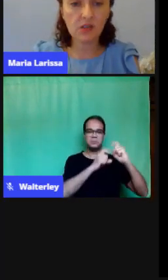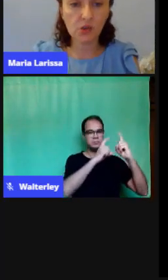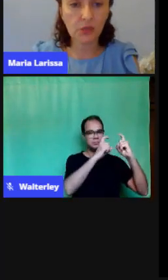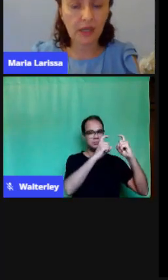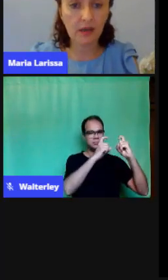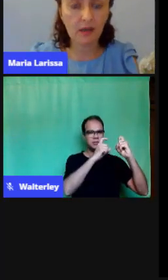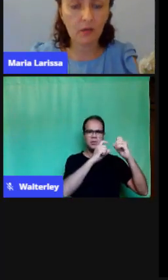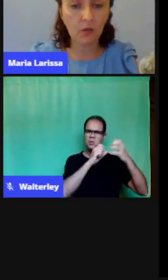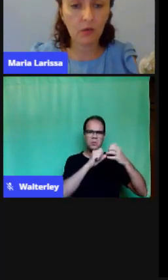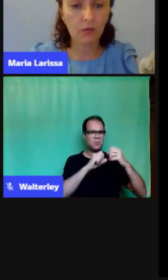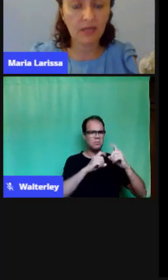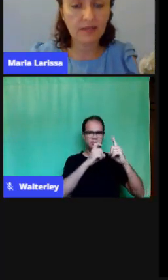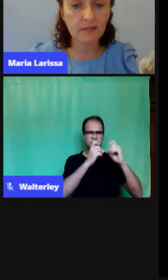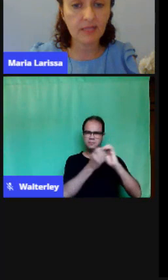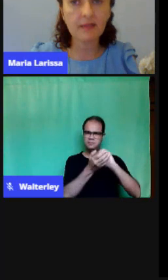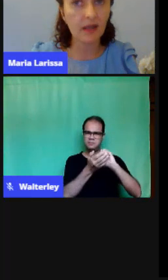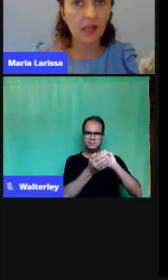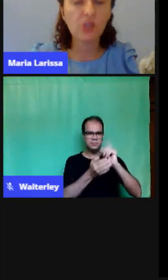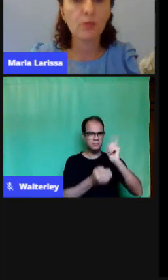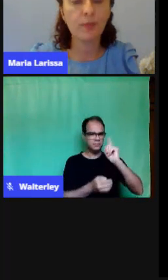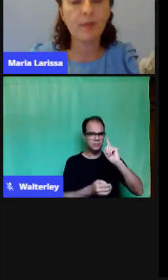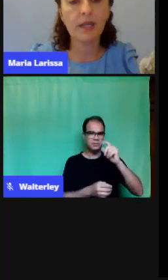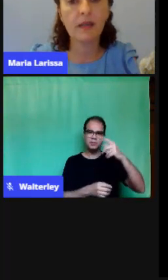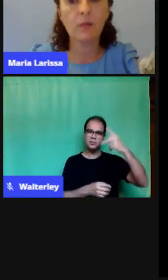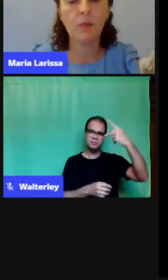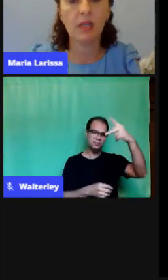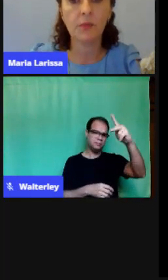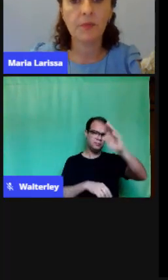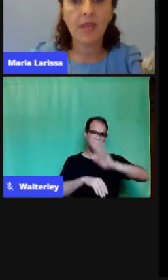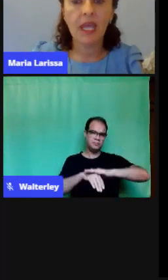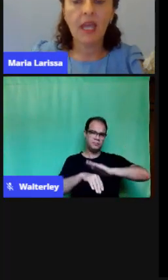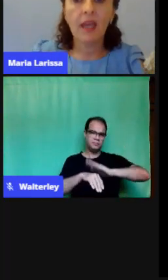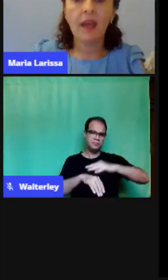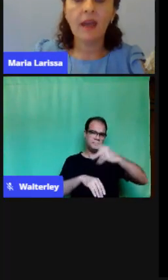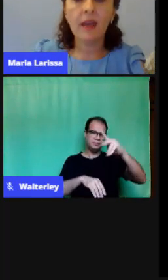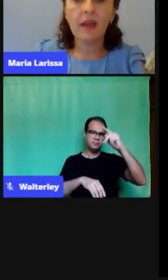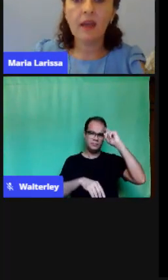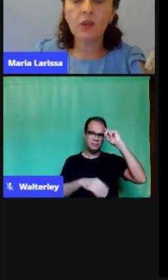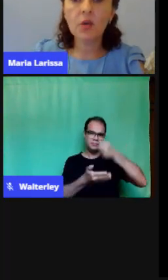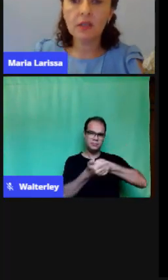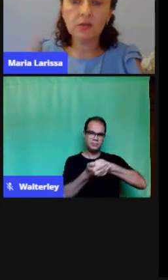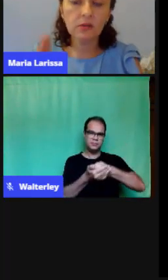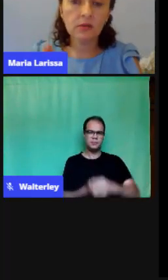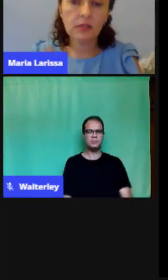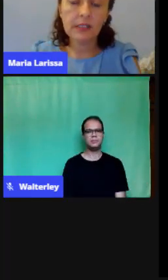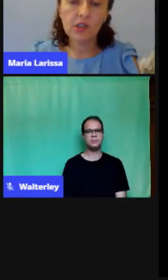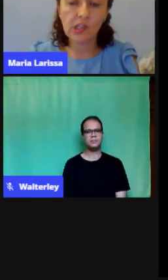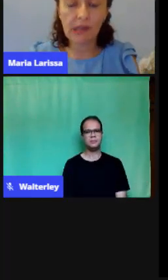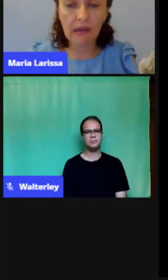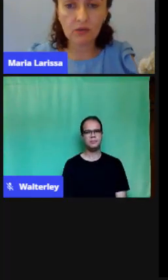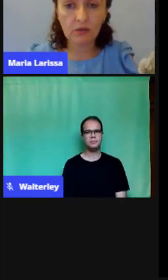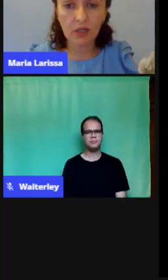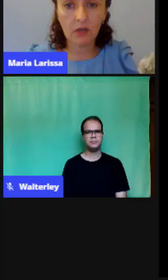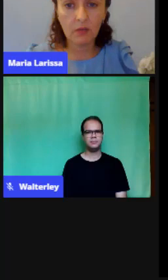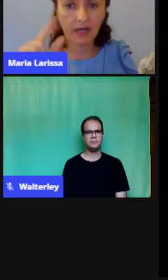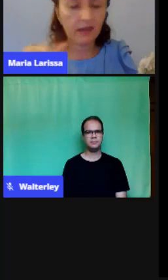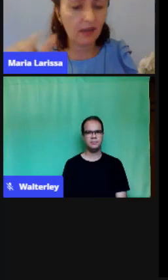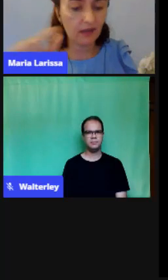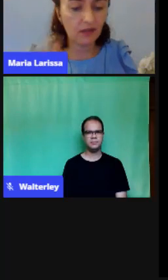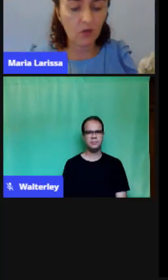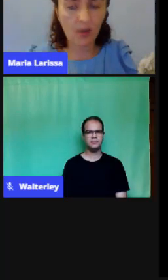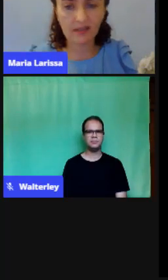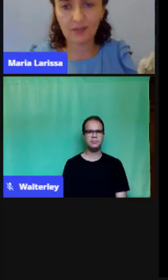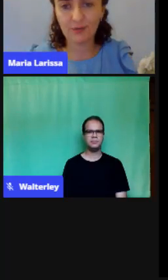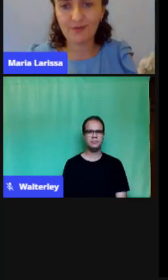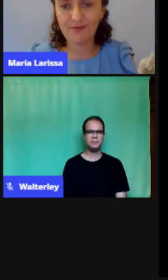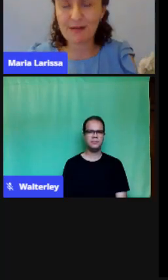vai decidir o que é o mais atraente naquele momento. No canto direito, eu